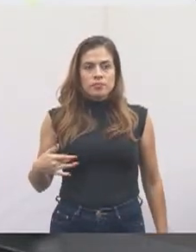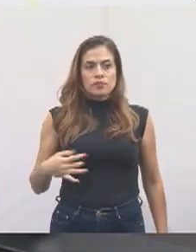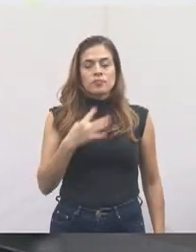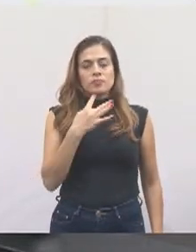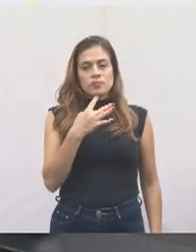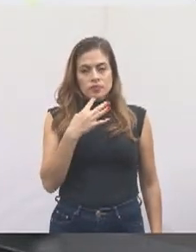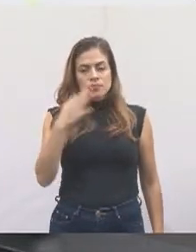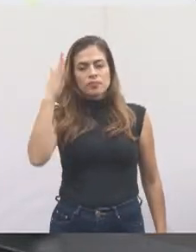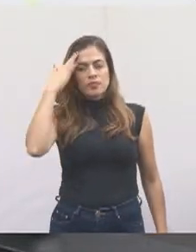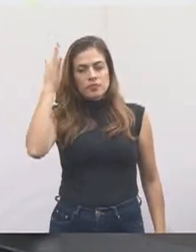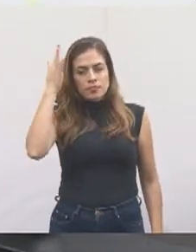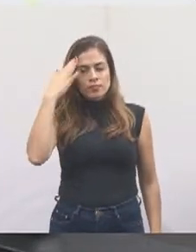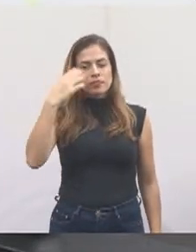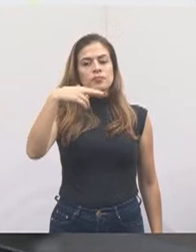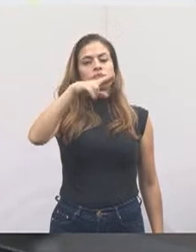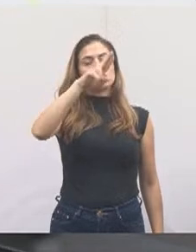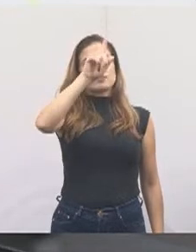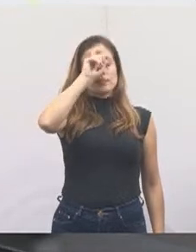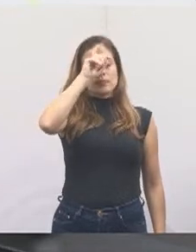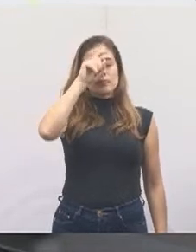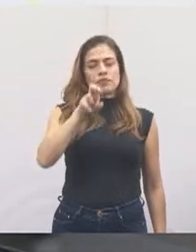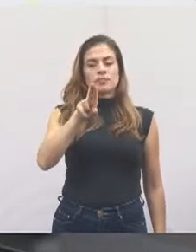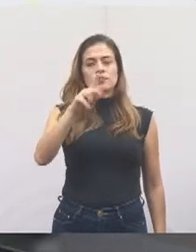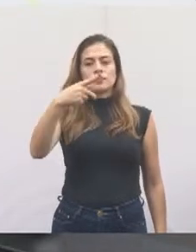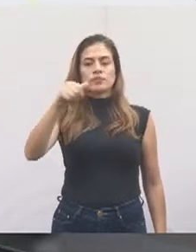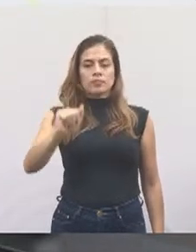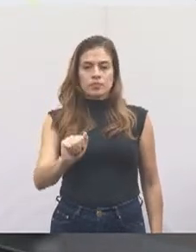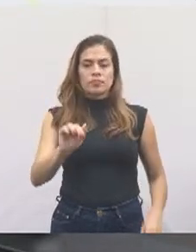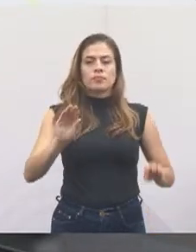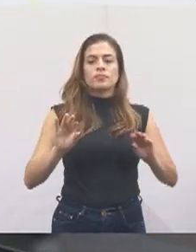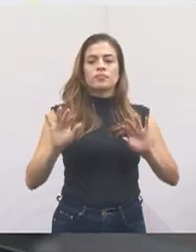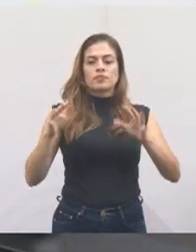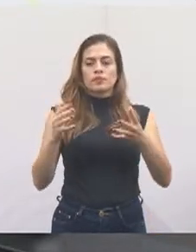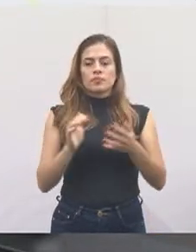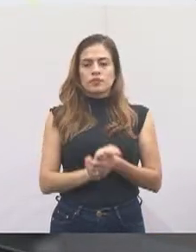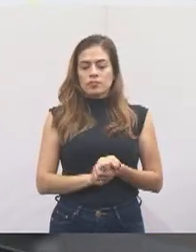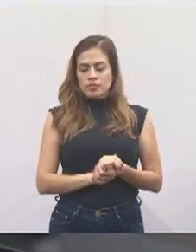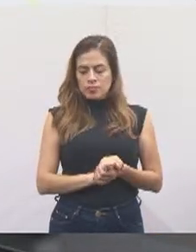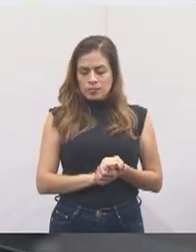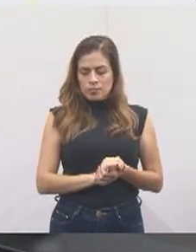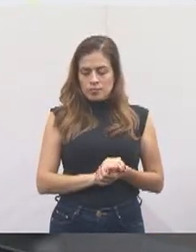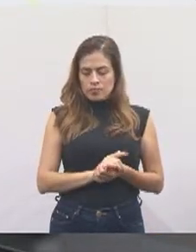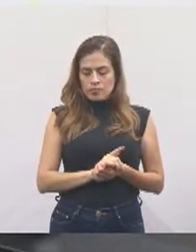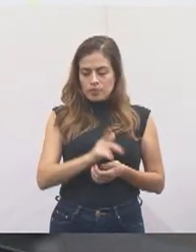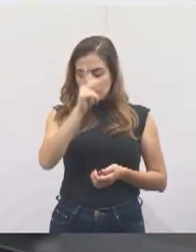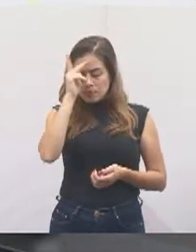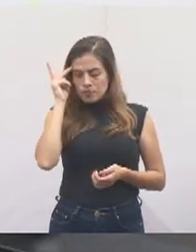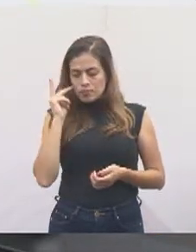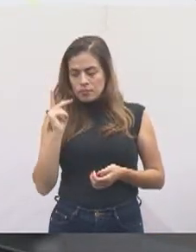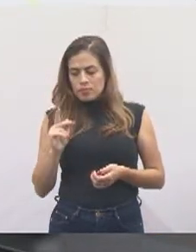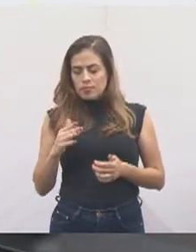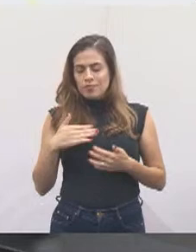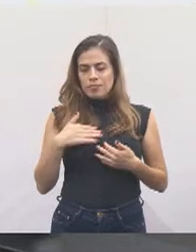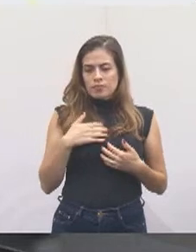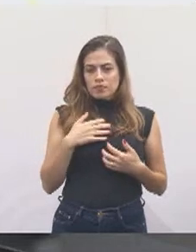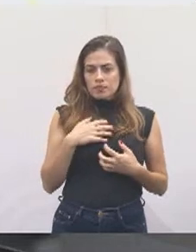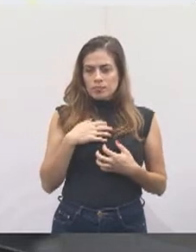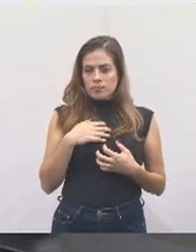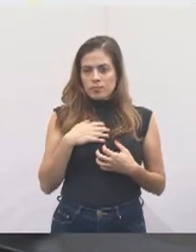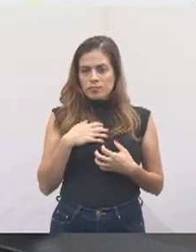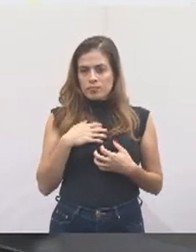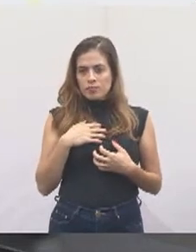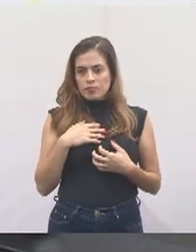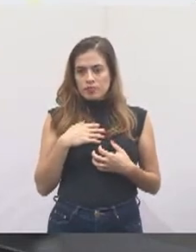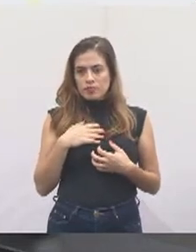UPA Dr Telmo delme da cruz está limitado aos municipe com sintomas leves de realizar